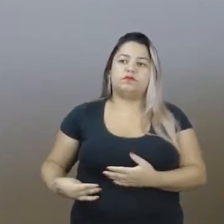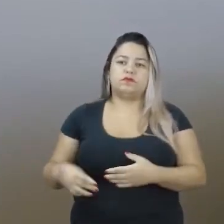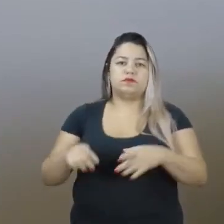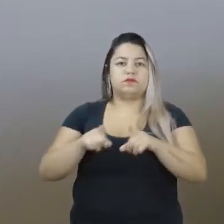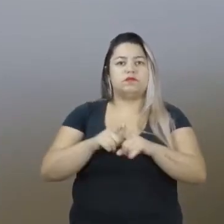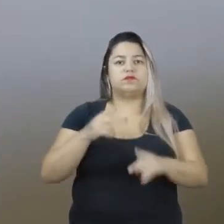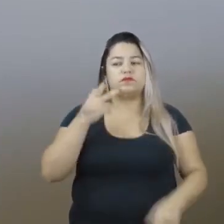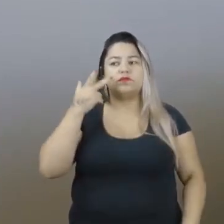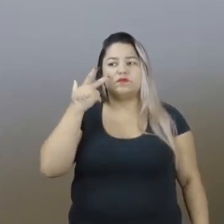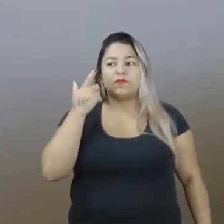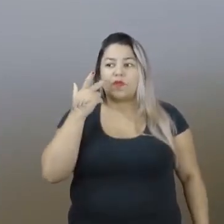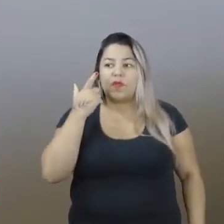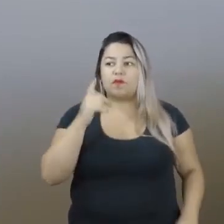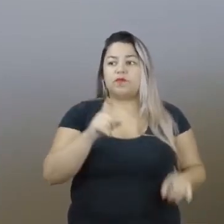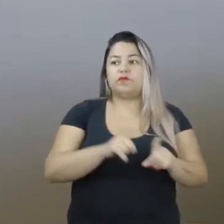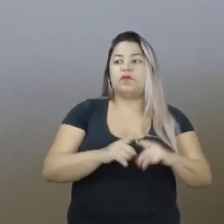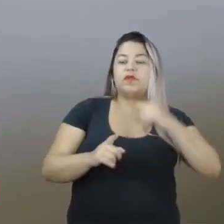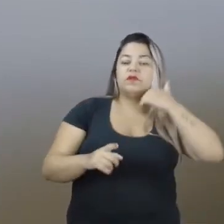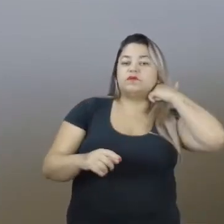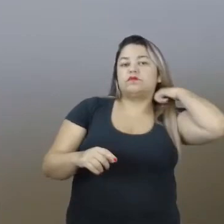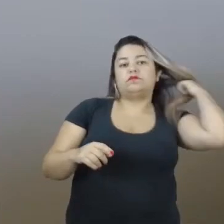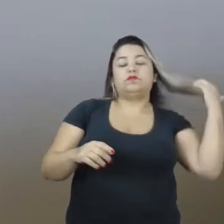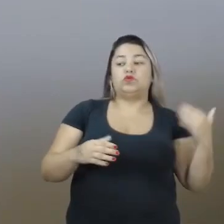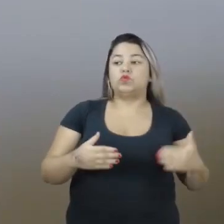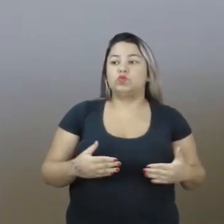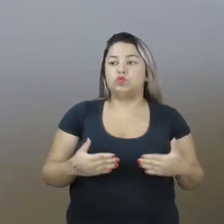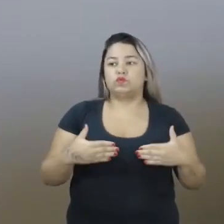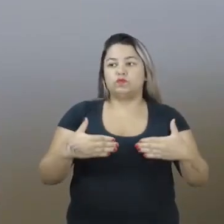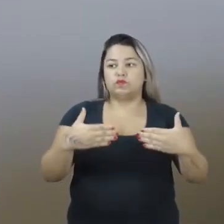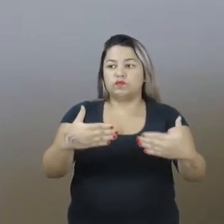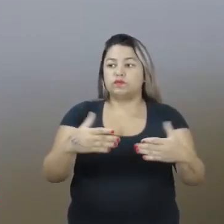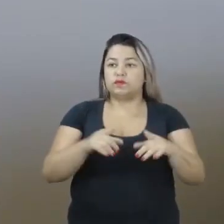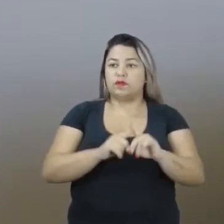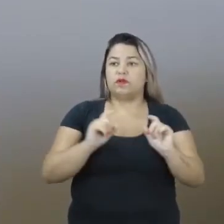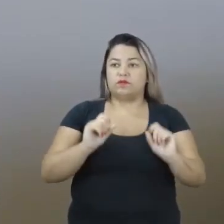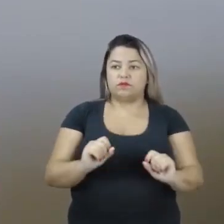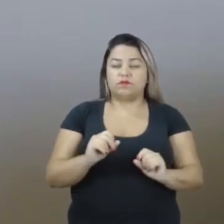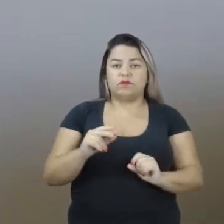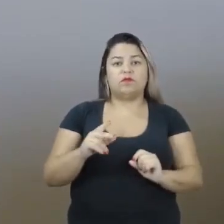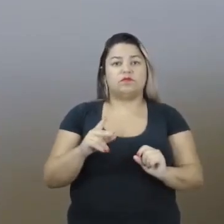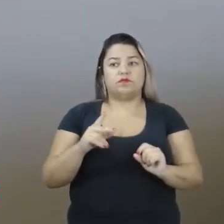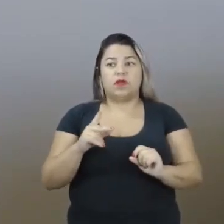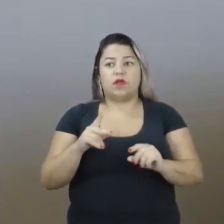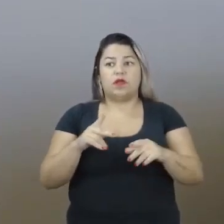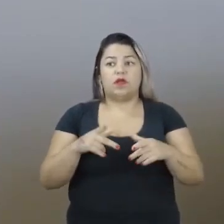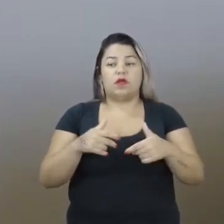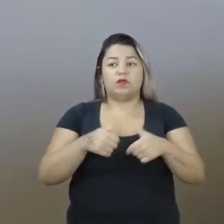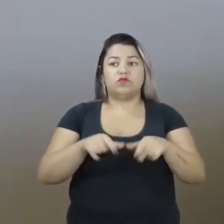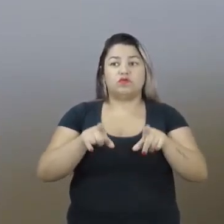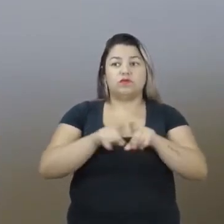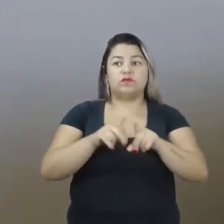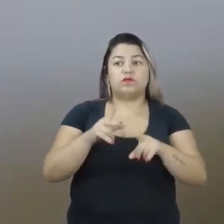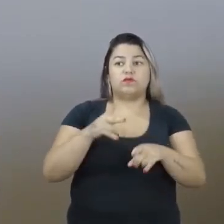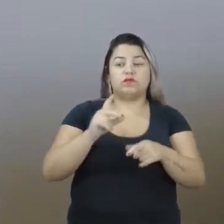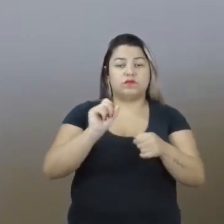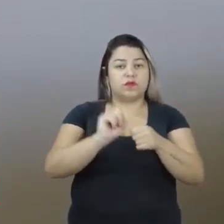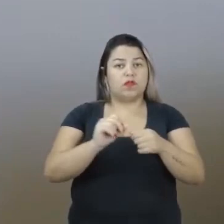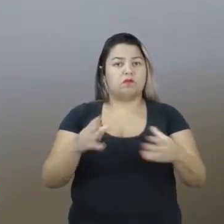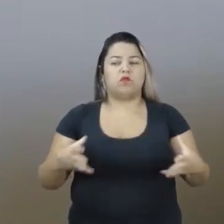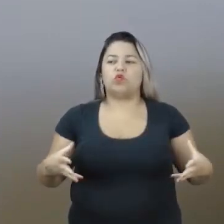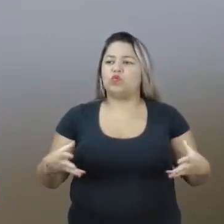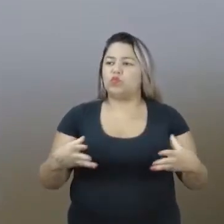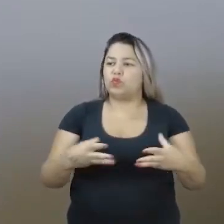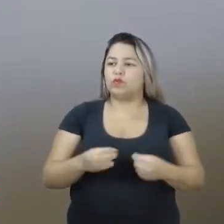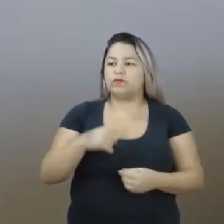naturalmente, iniciativa dos ministérios que tratam da área. Eu digo sempre, fizemos muito,